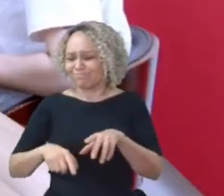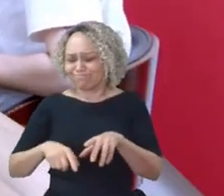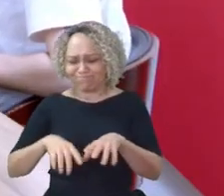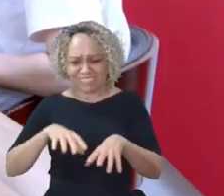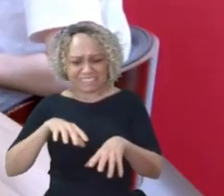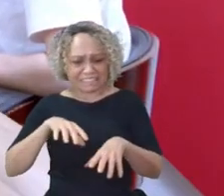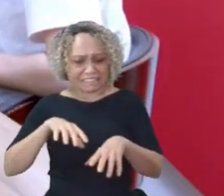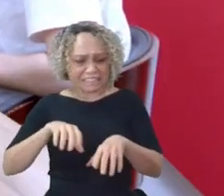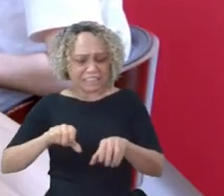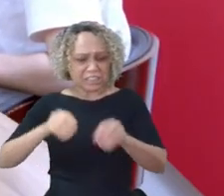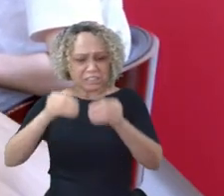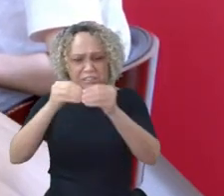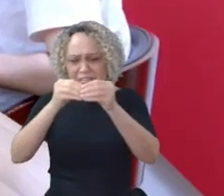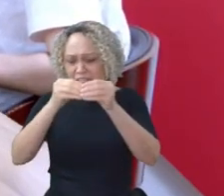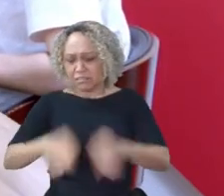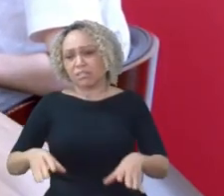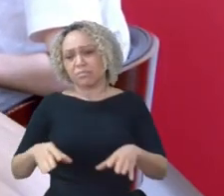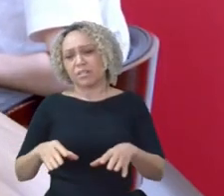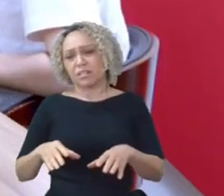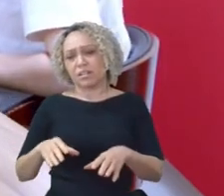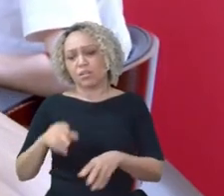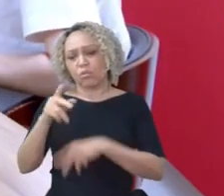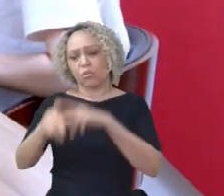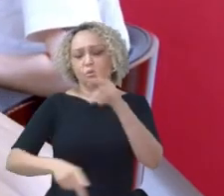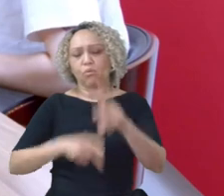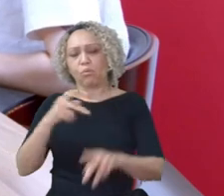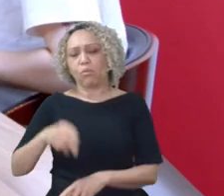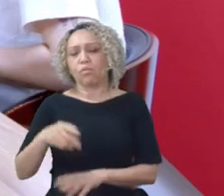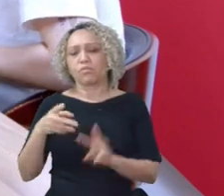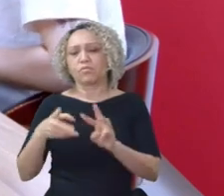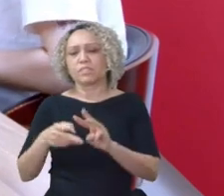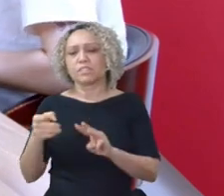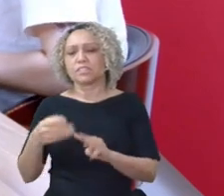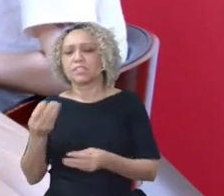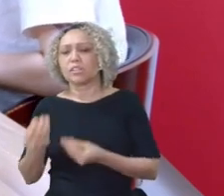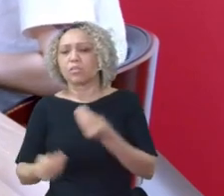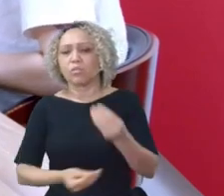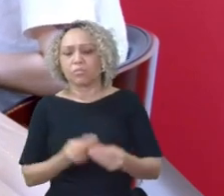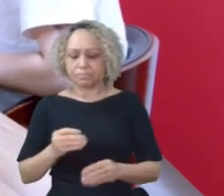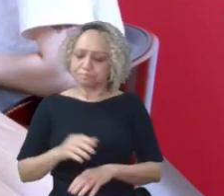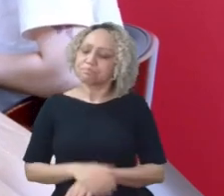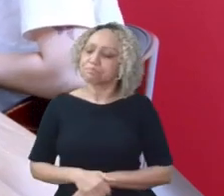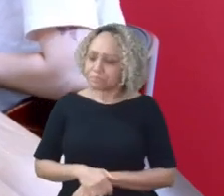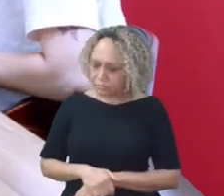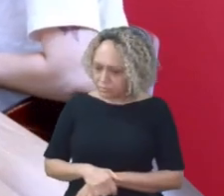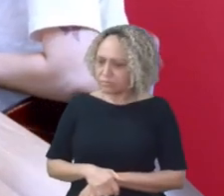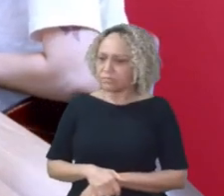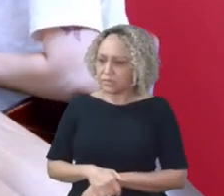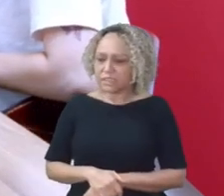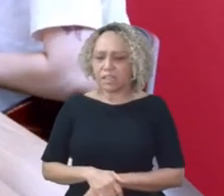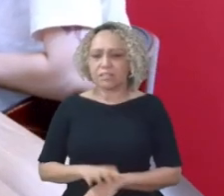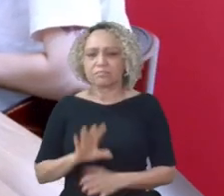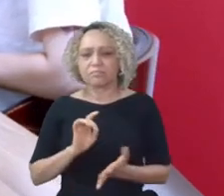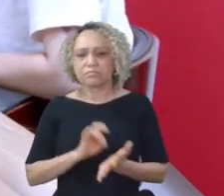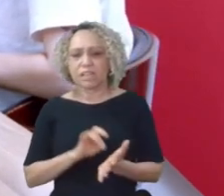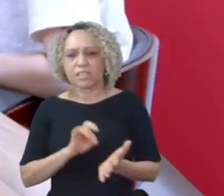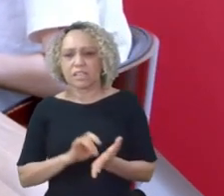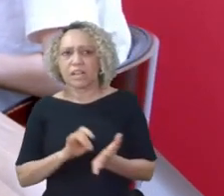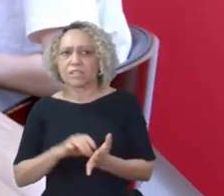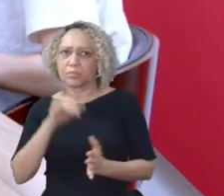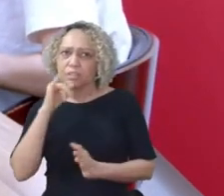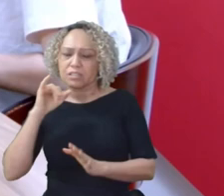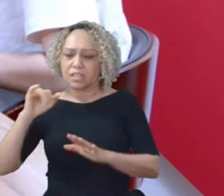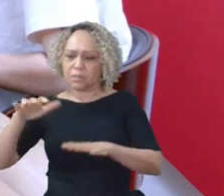Bom, afetam... Eu acho que a gente pode falar dos territórios indígenas, que são essas áreas